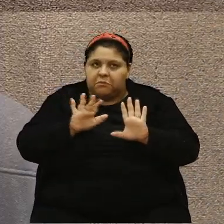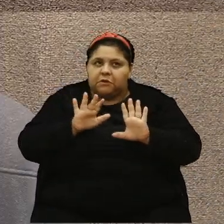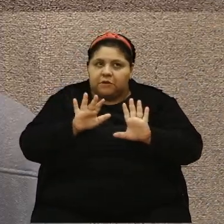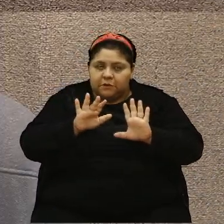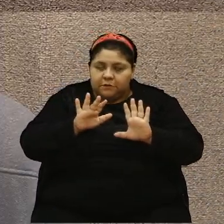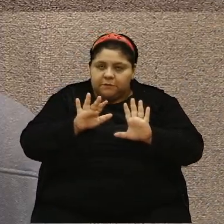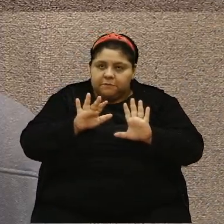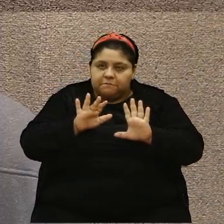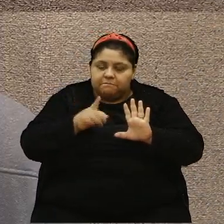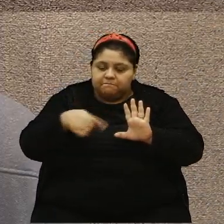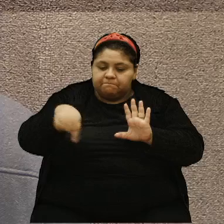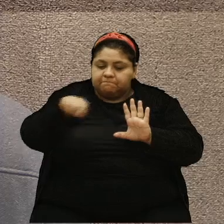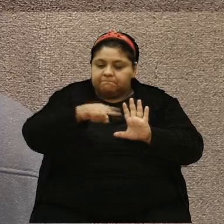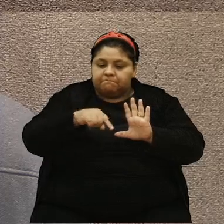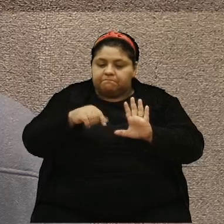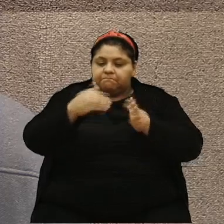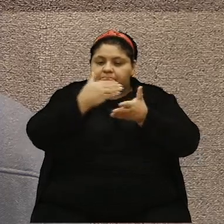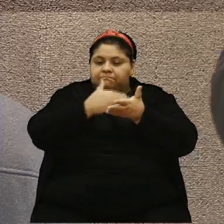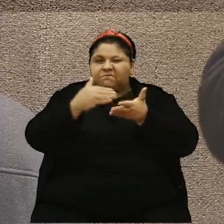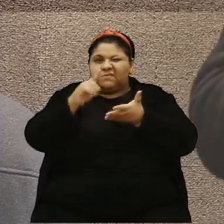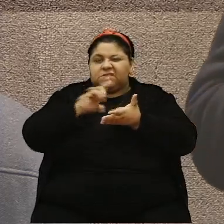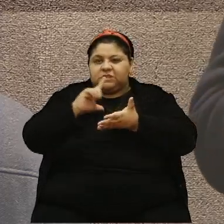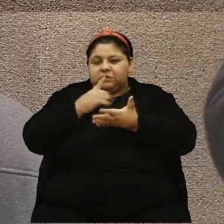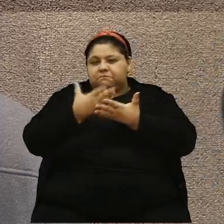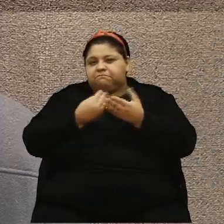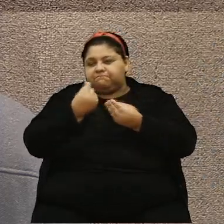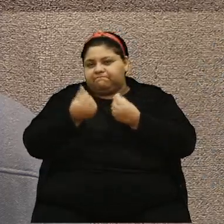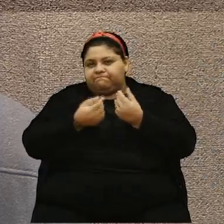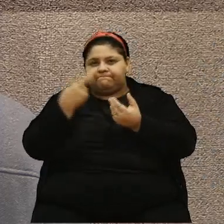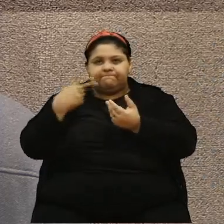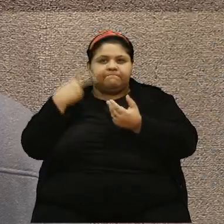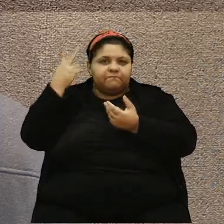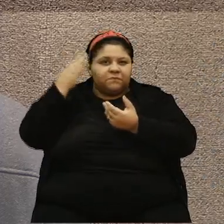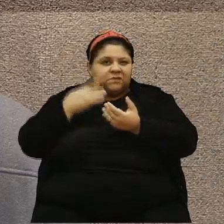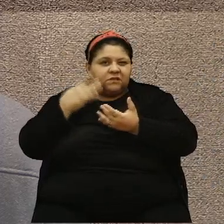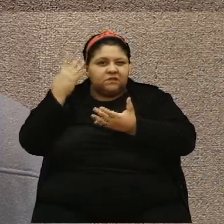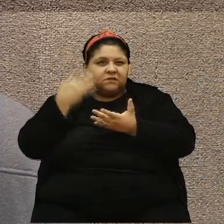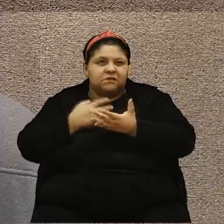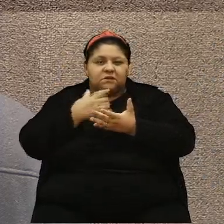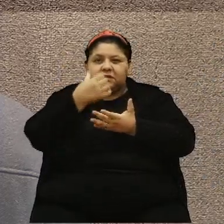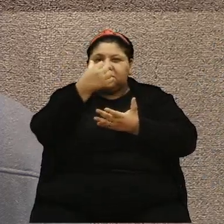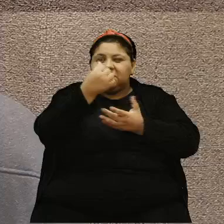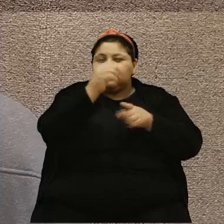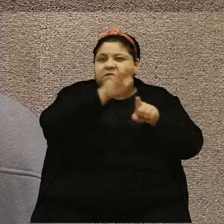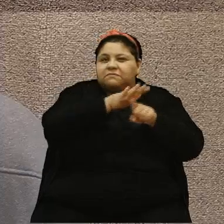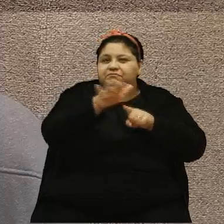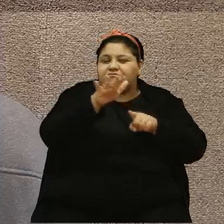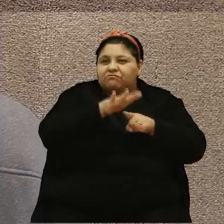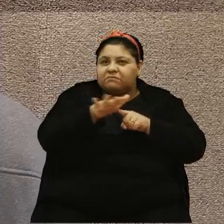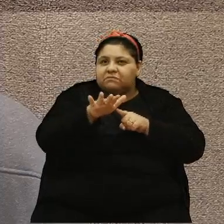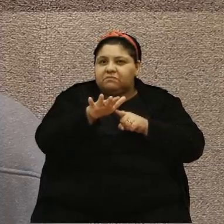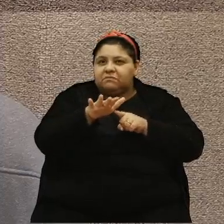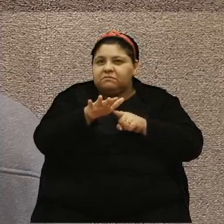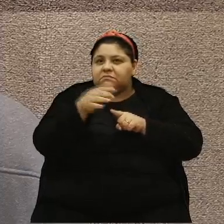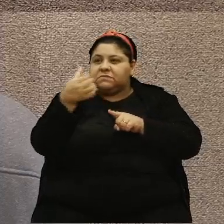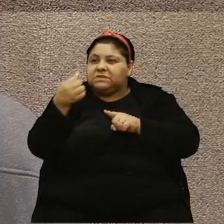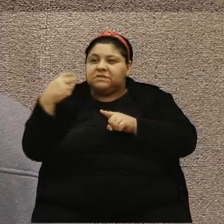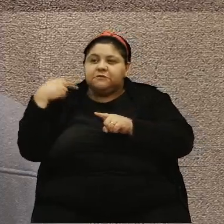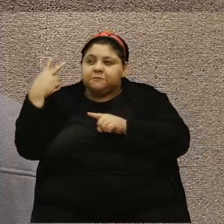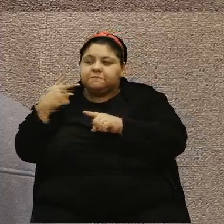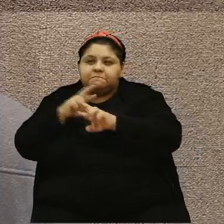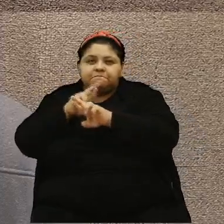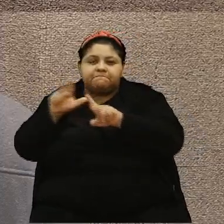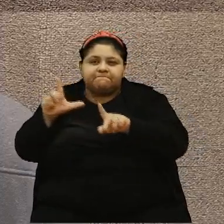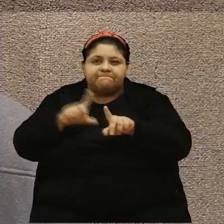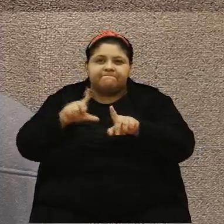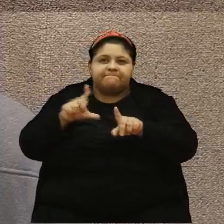protocola. Na situação como secretário, eu tinha situações, vereador Daiane, que vinham lá 6 demandas de 6 vereadores diferentes. Tinha